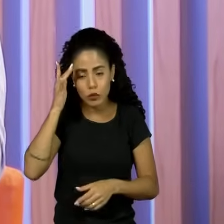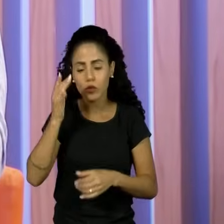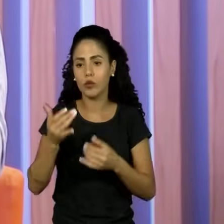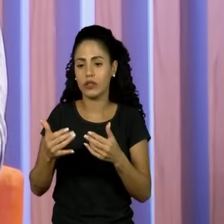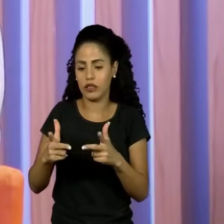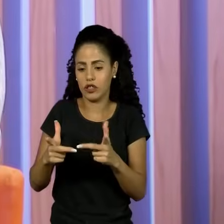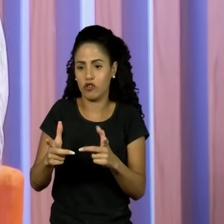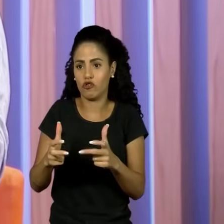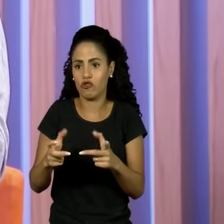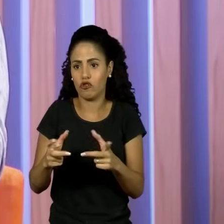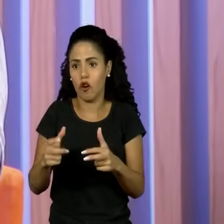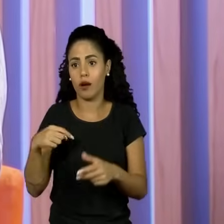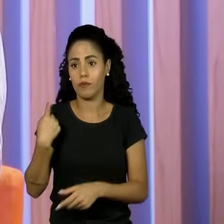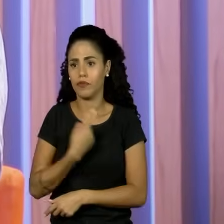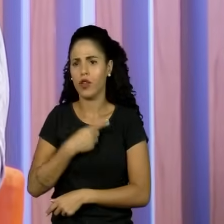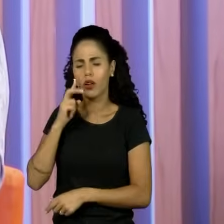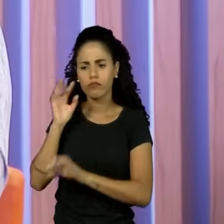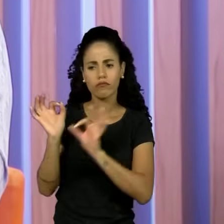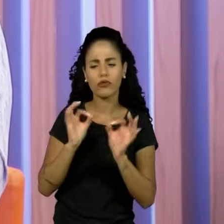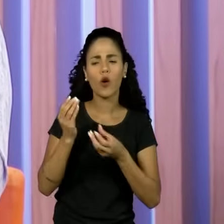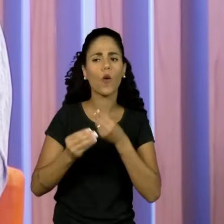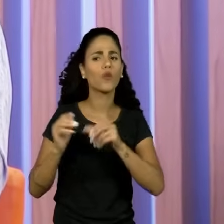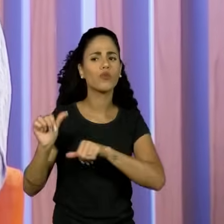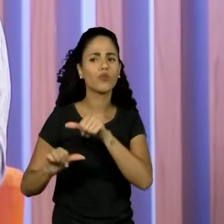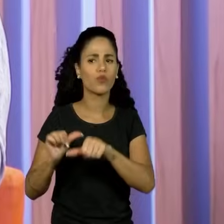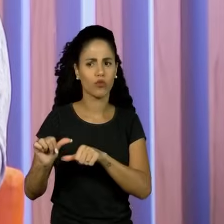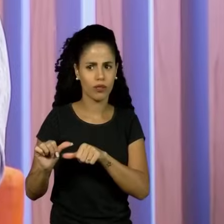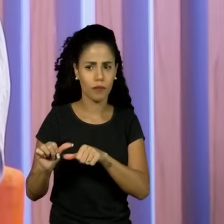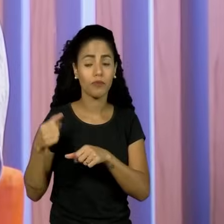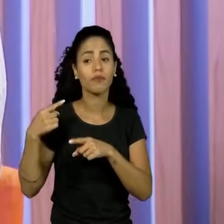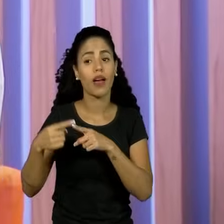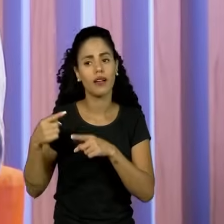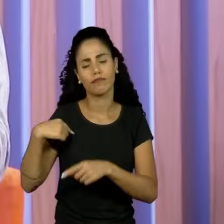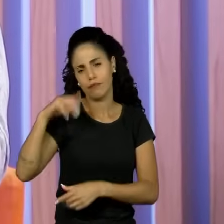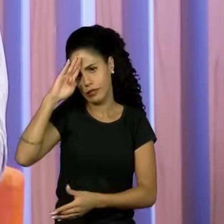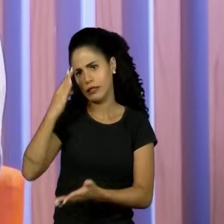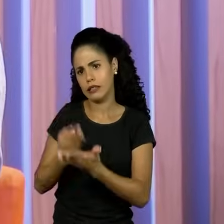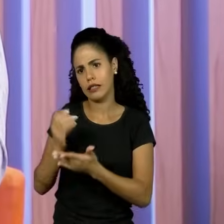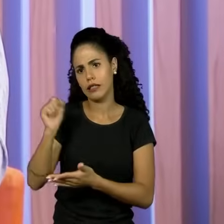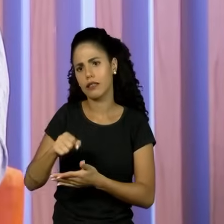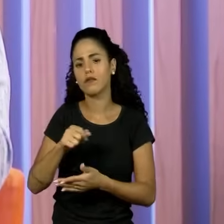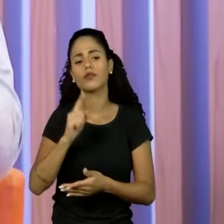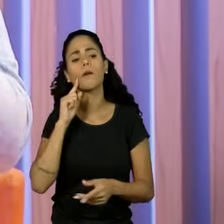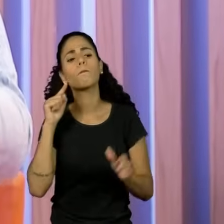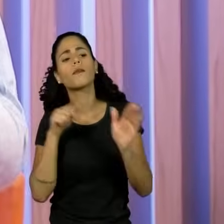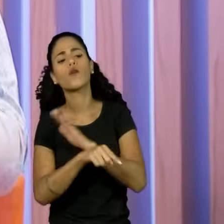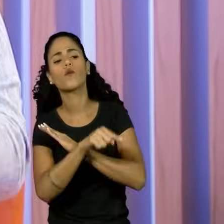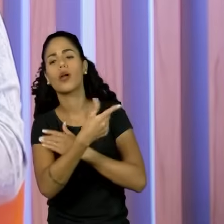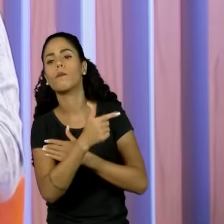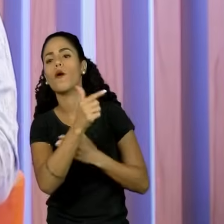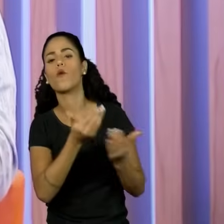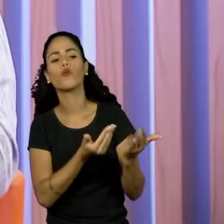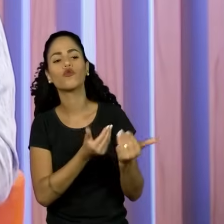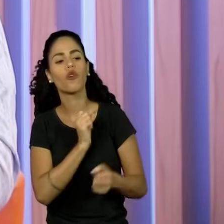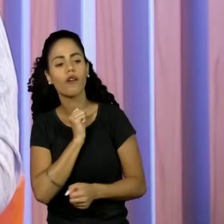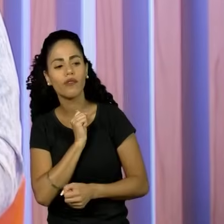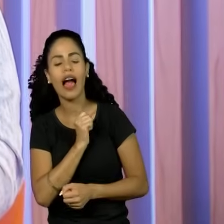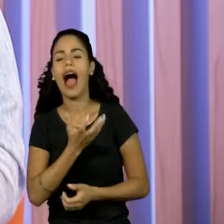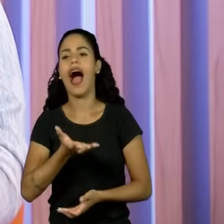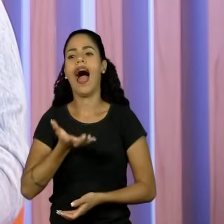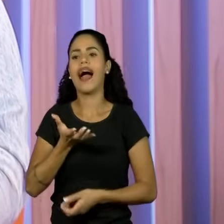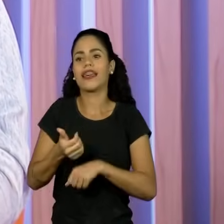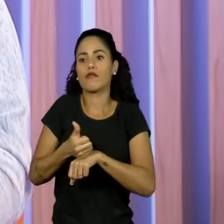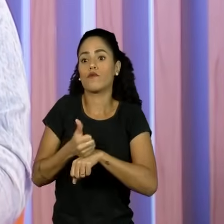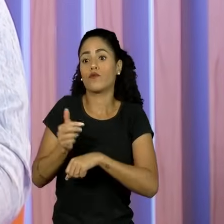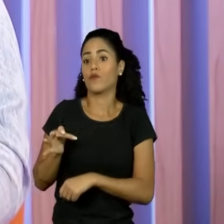precisa acompanhar um pouco mais de perto essa transformação, mas com certeza, se você perguntar para um jovem, ser streamer é a profissão que